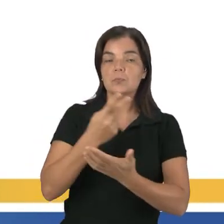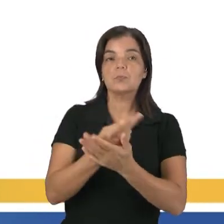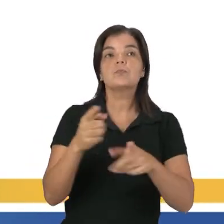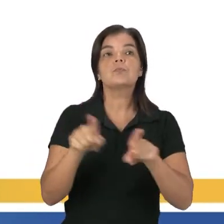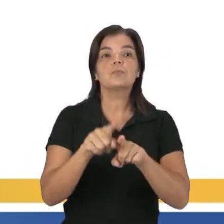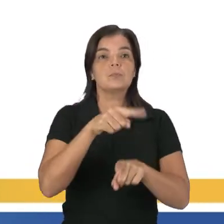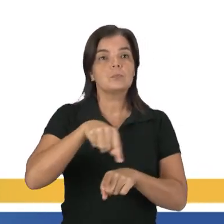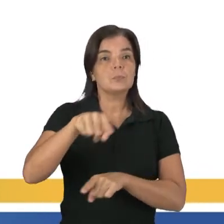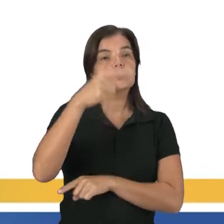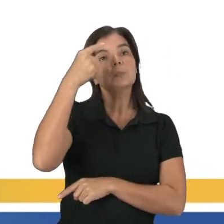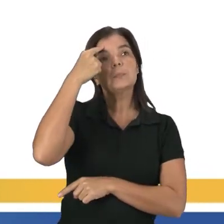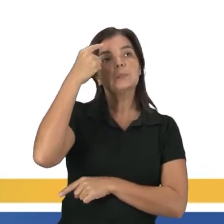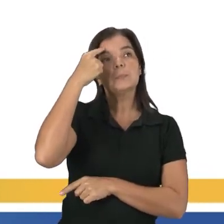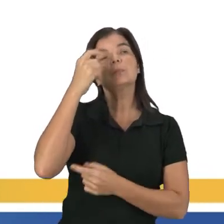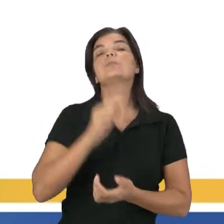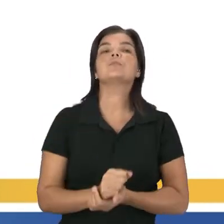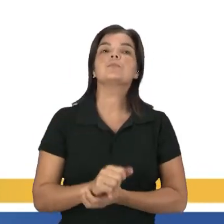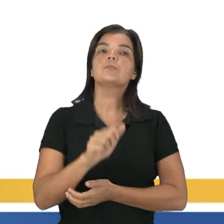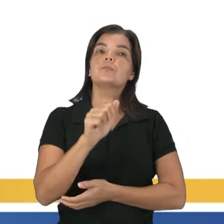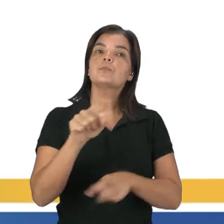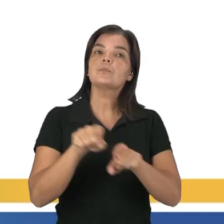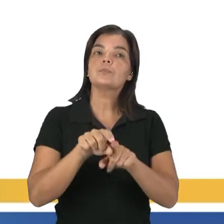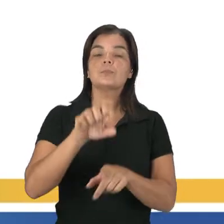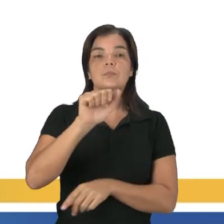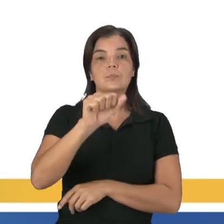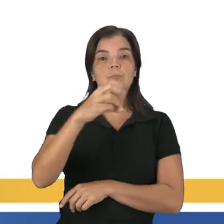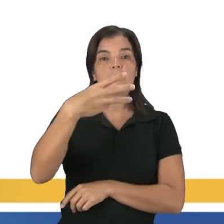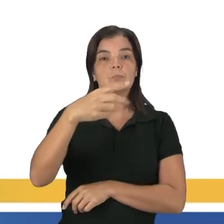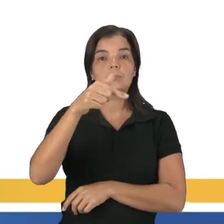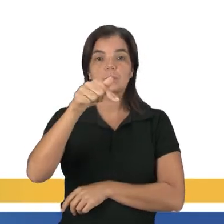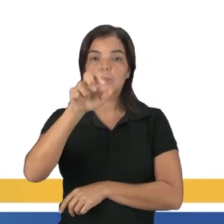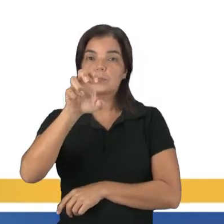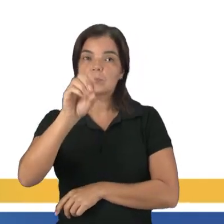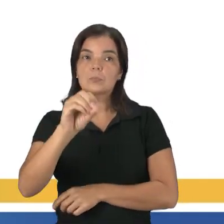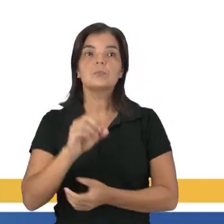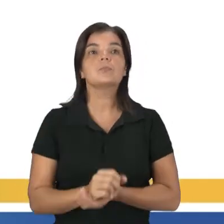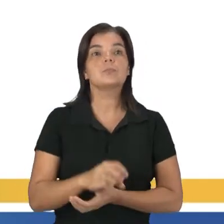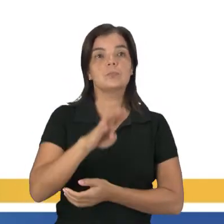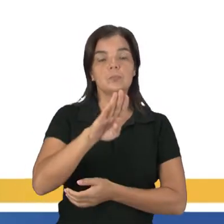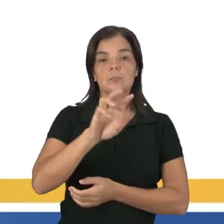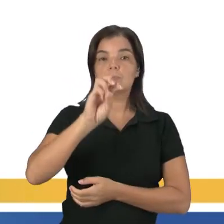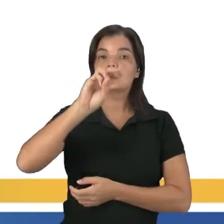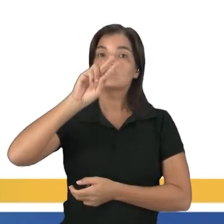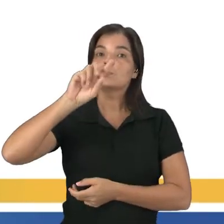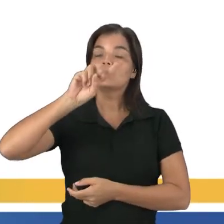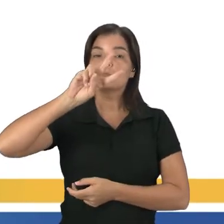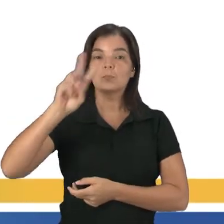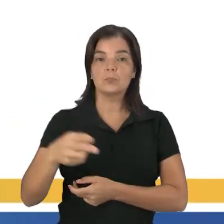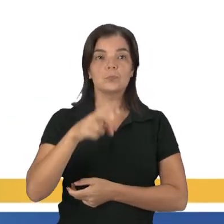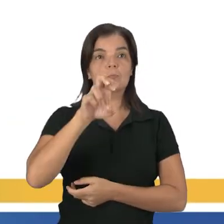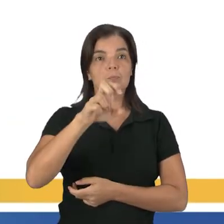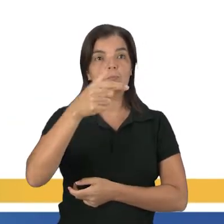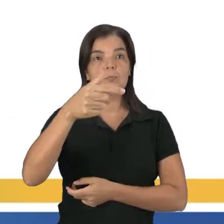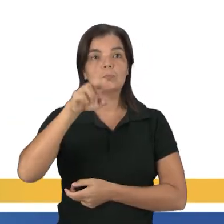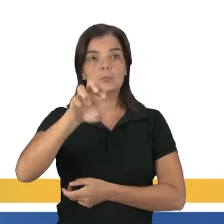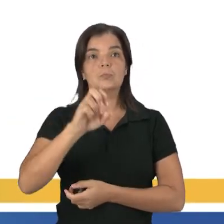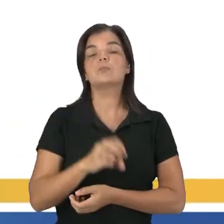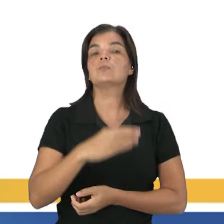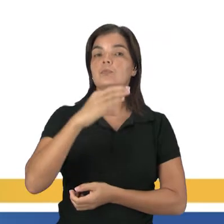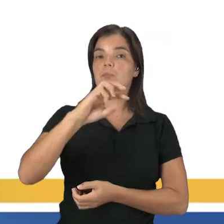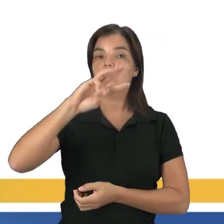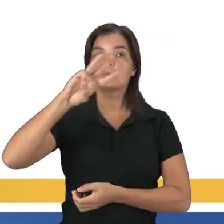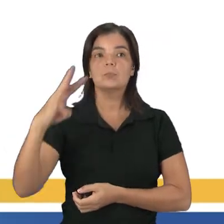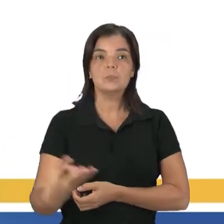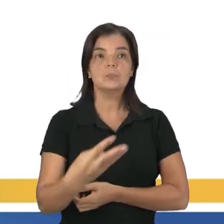que você pensou aí, né? Letra A, 3.750, letra B, 2.525, letra C, 3.000, letra